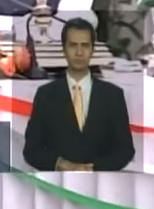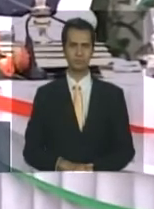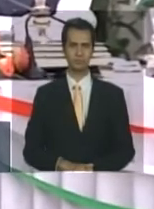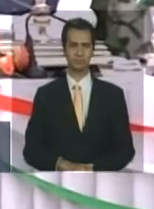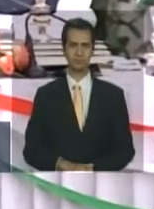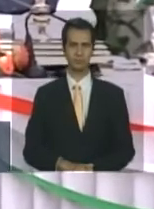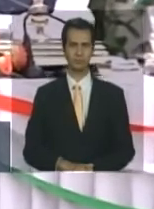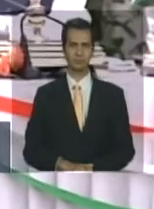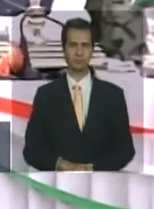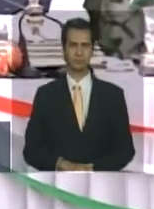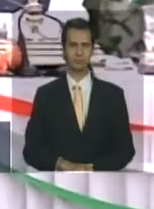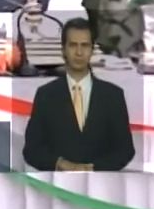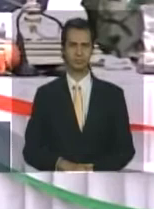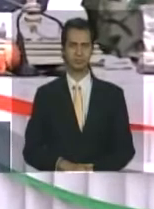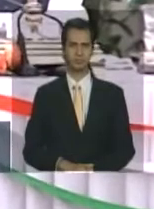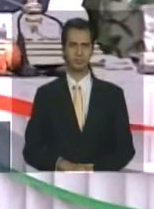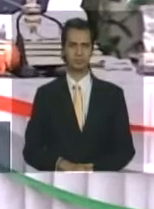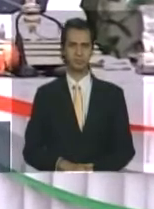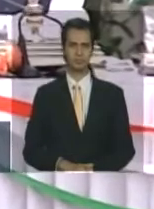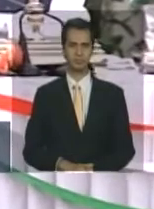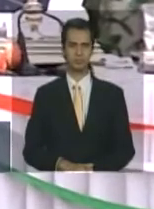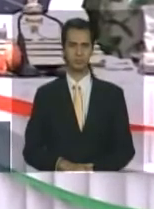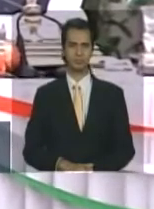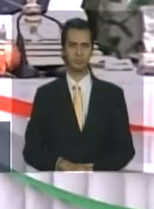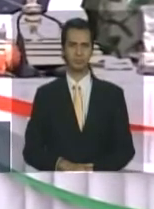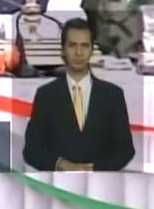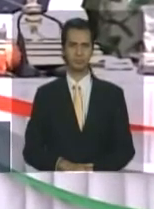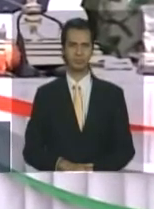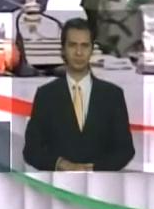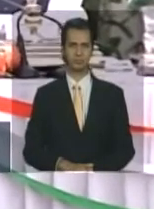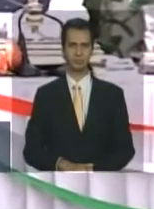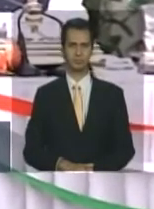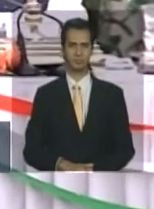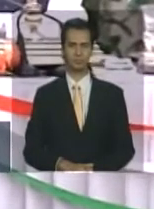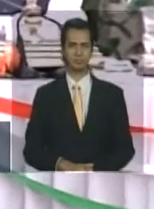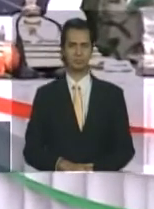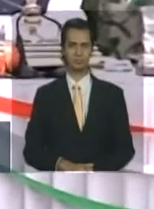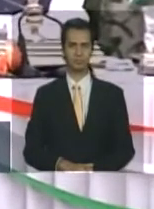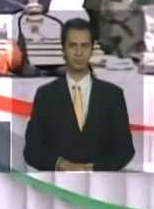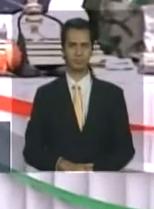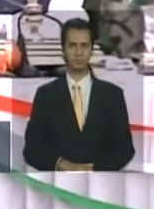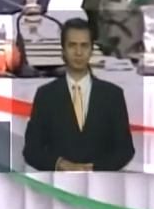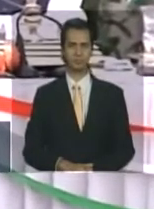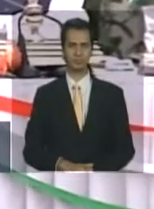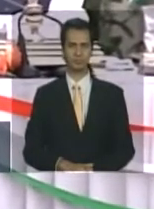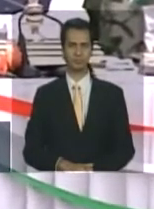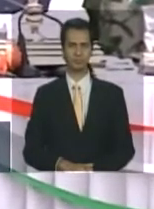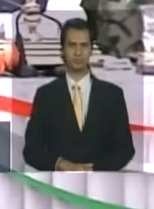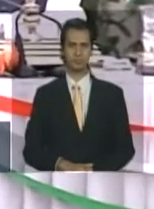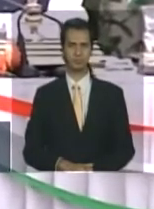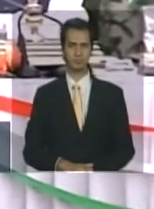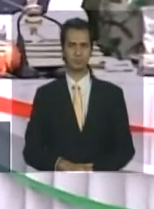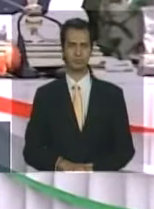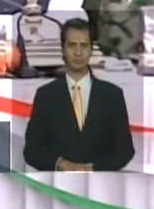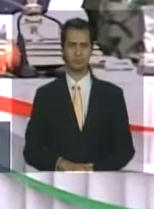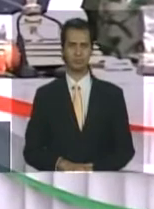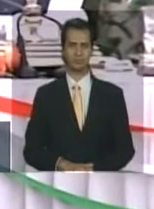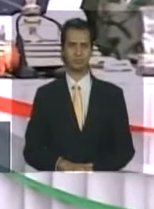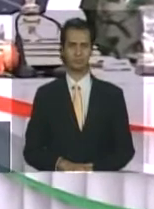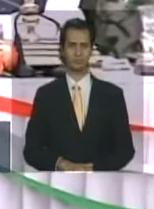links not only on the bilateral cooperation arena, but also on multilateral fora,